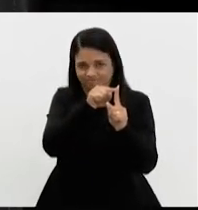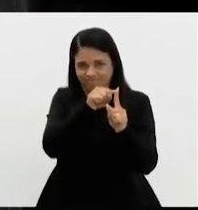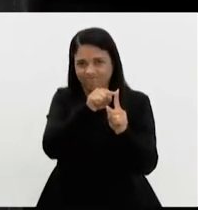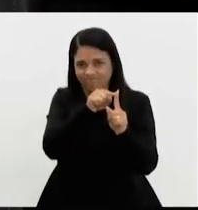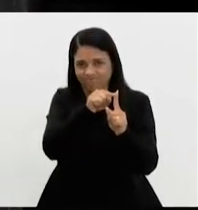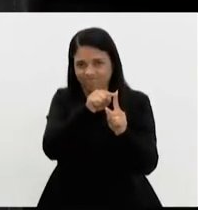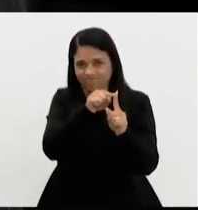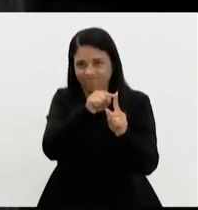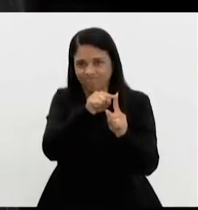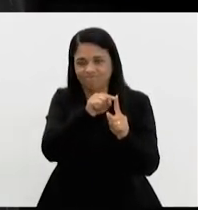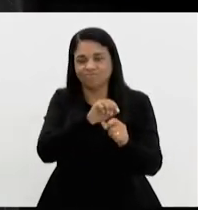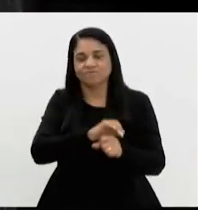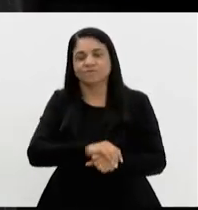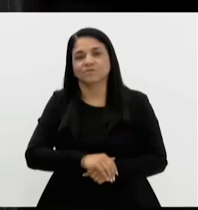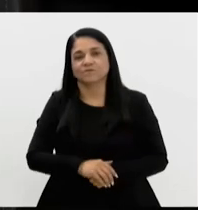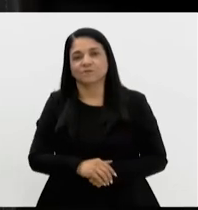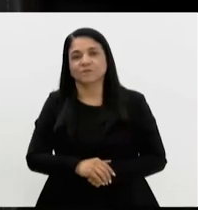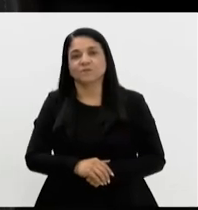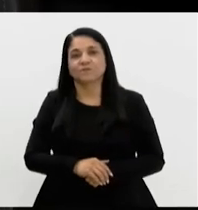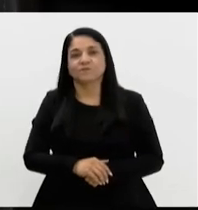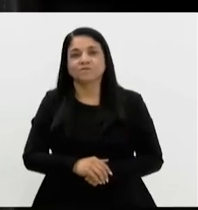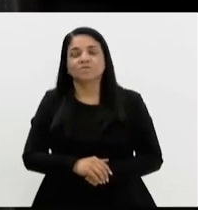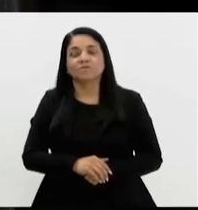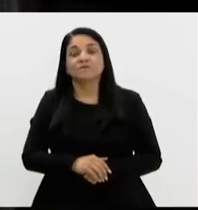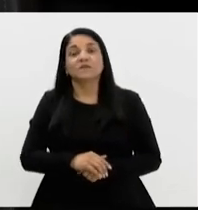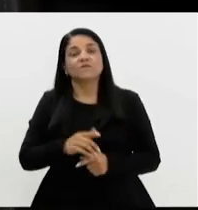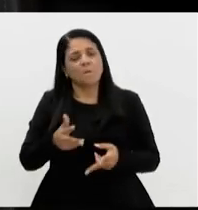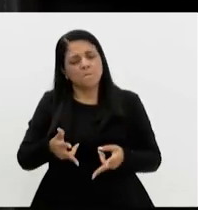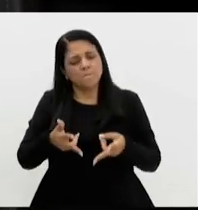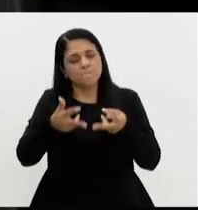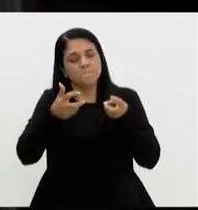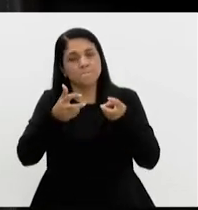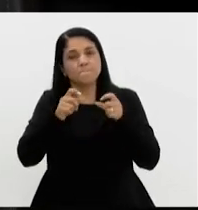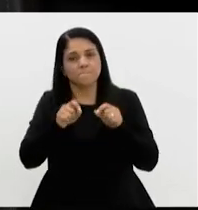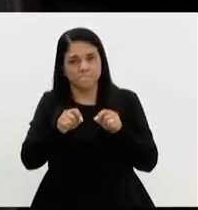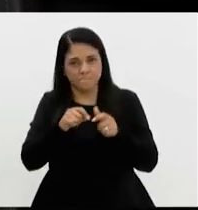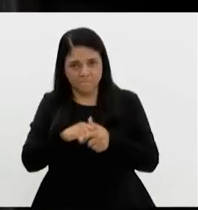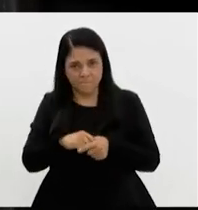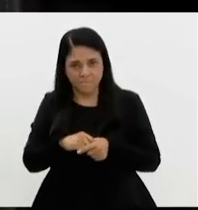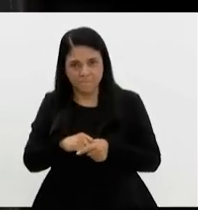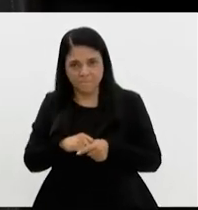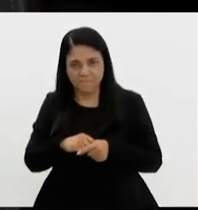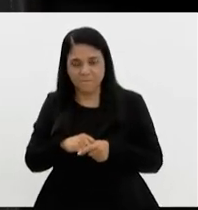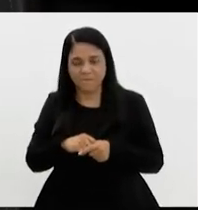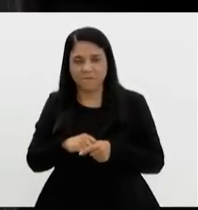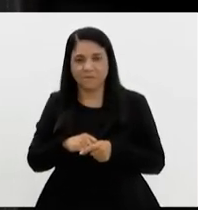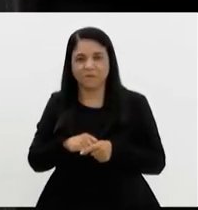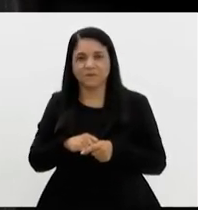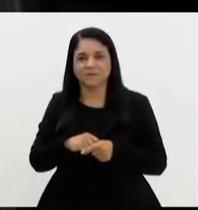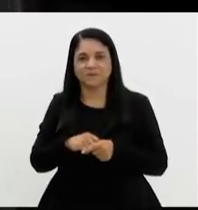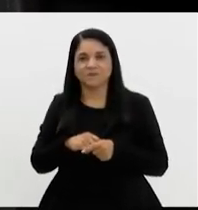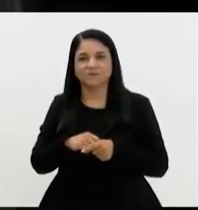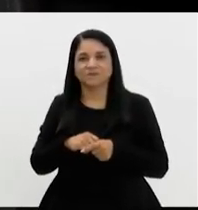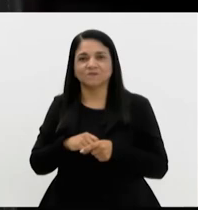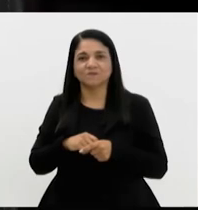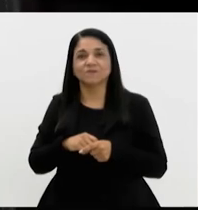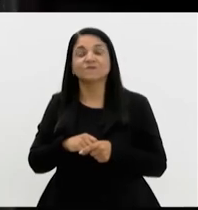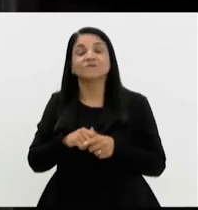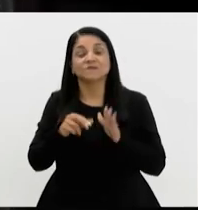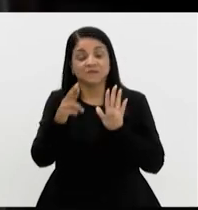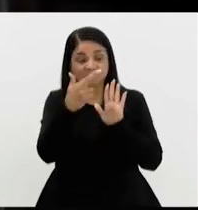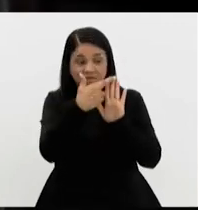público Mas nós vamos ver que a partir dessa